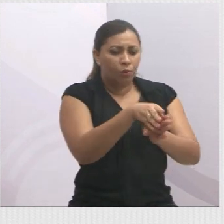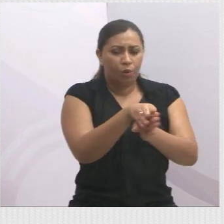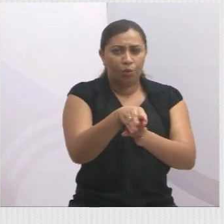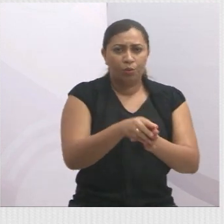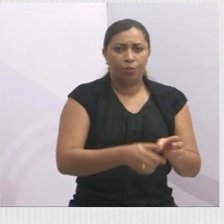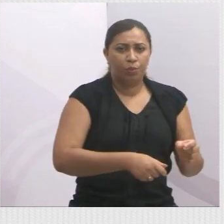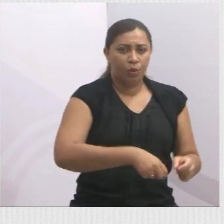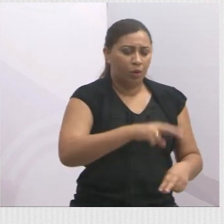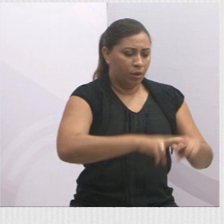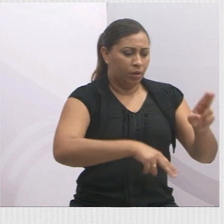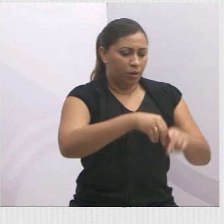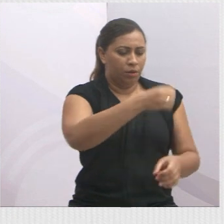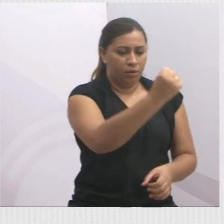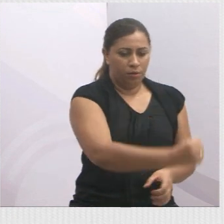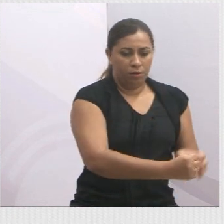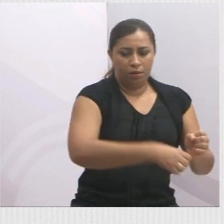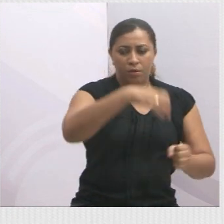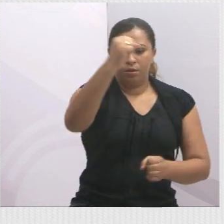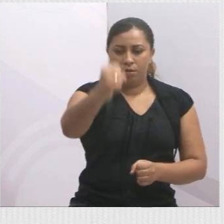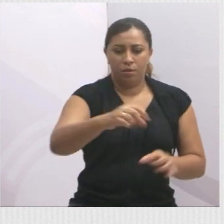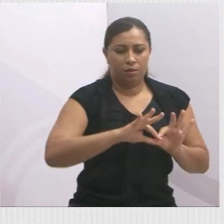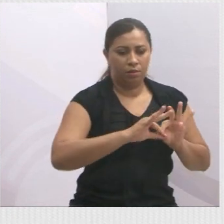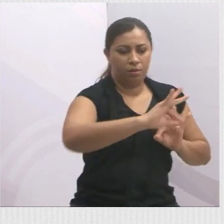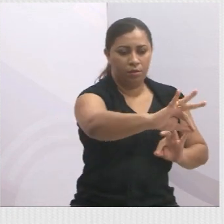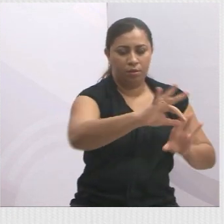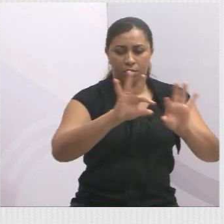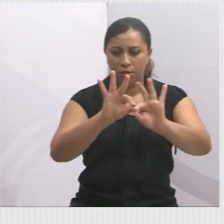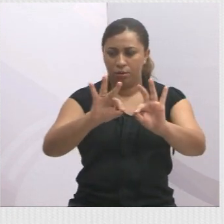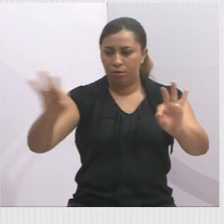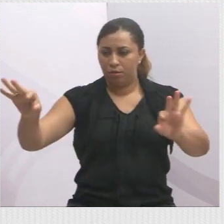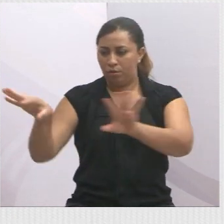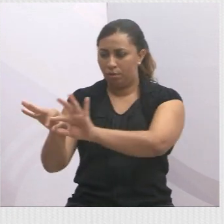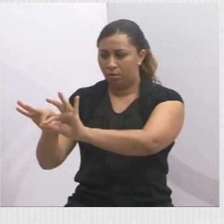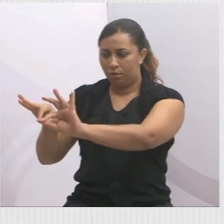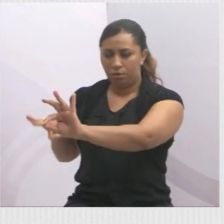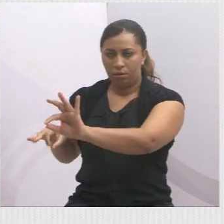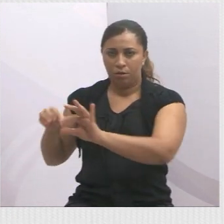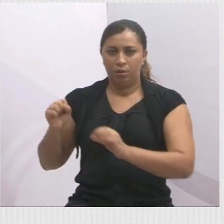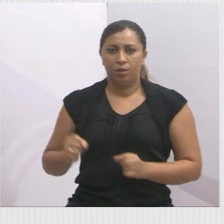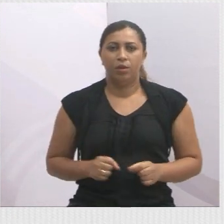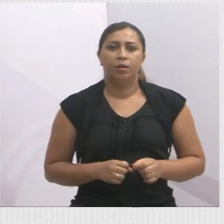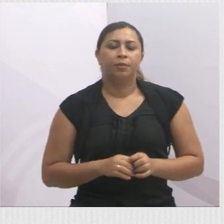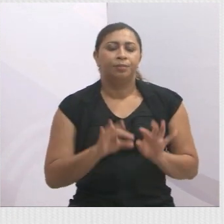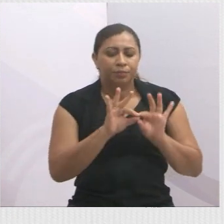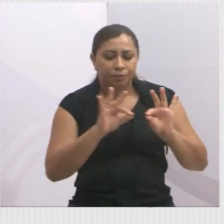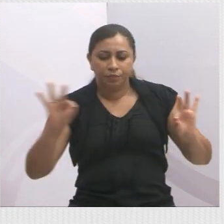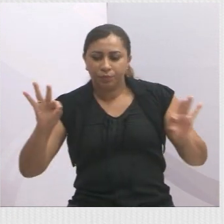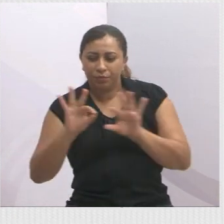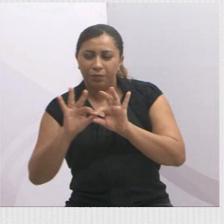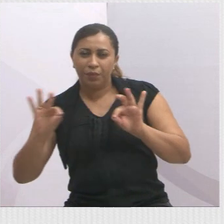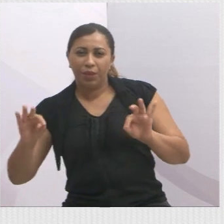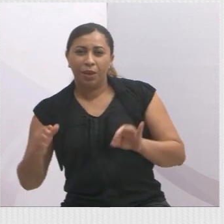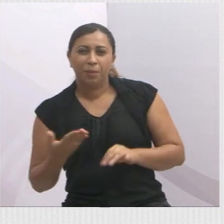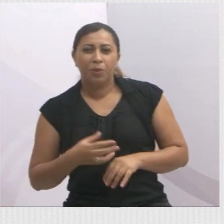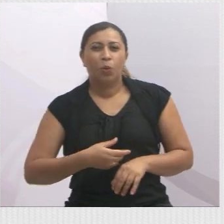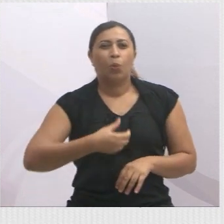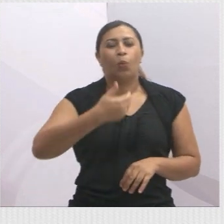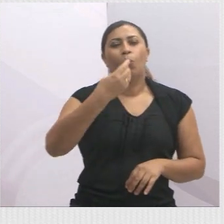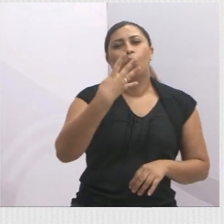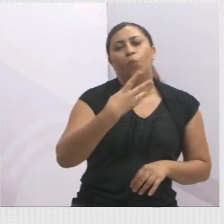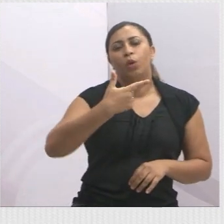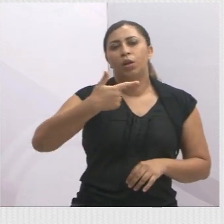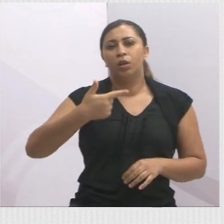conforme aquele homem ia manejando aquele aparelho, o pastor Manuel ia estaqueando o terreno. Foram 42